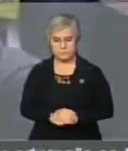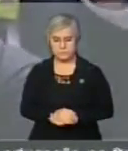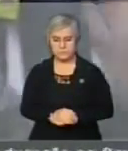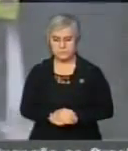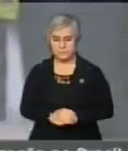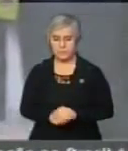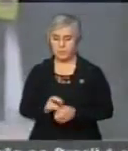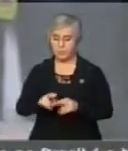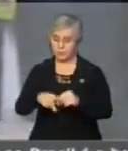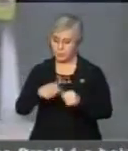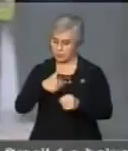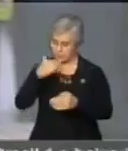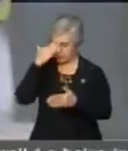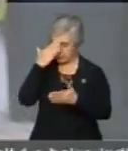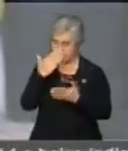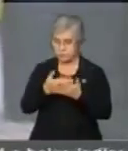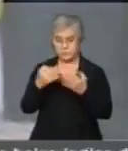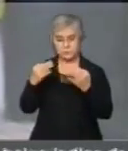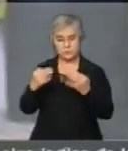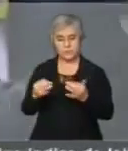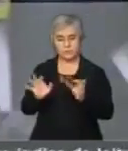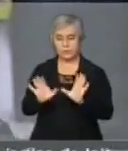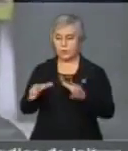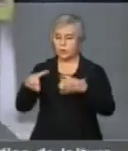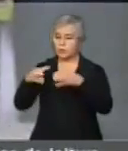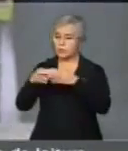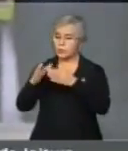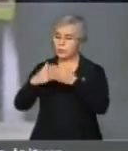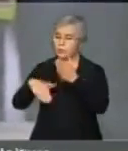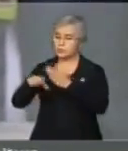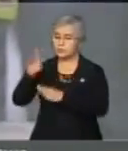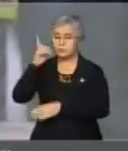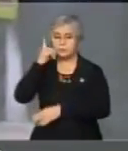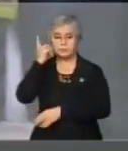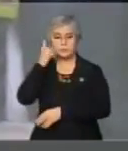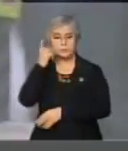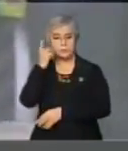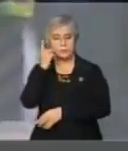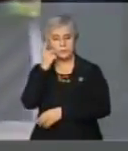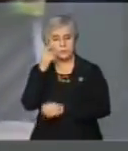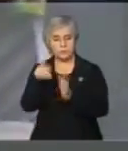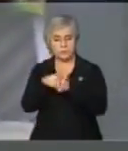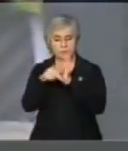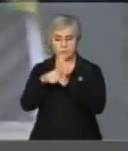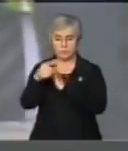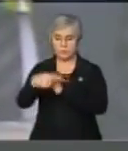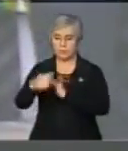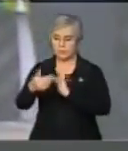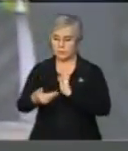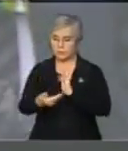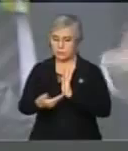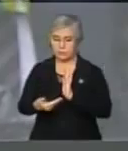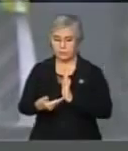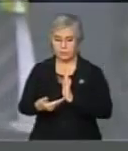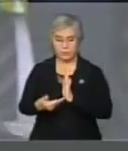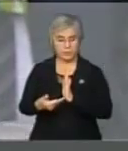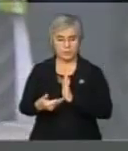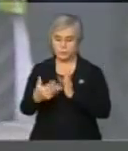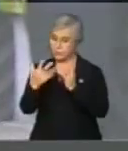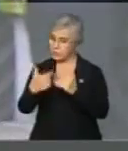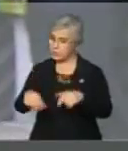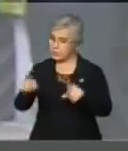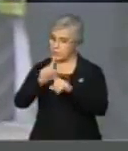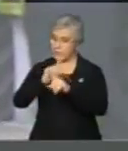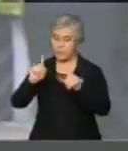Porque eu não tenho dúvida que o conjunto das deputadas e dos deputados federais não iam